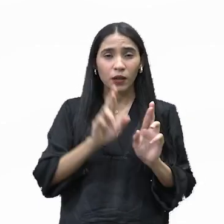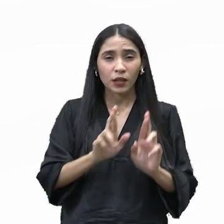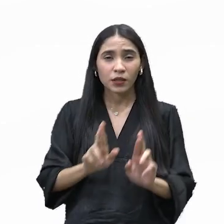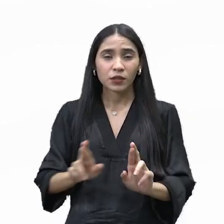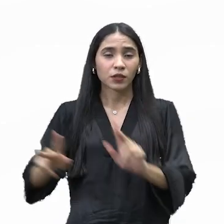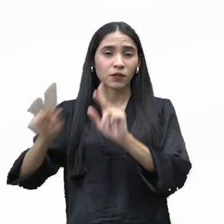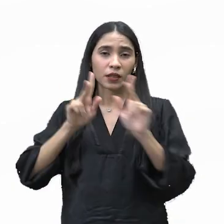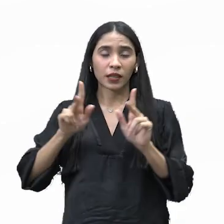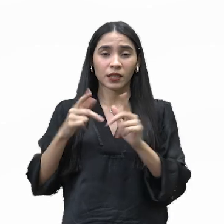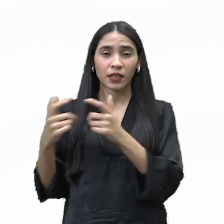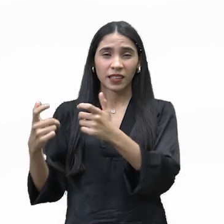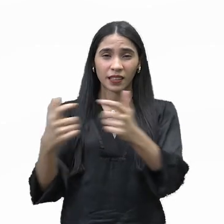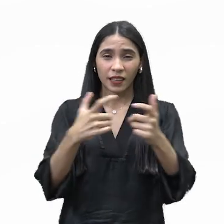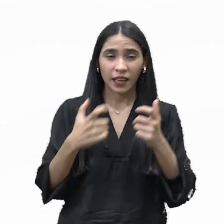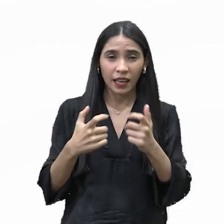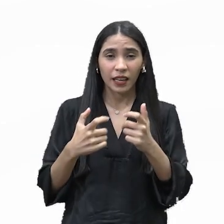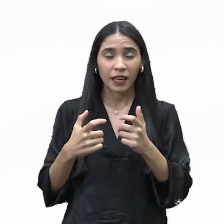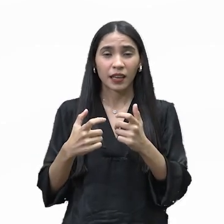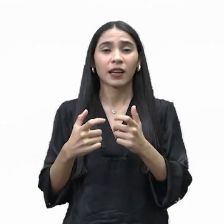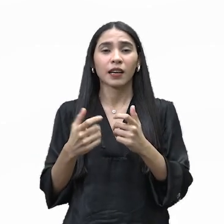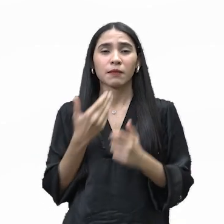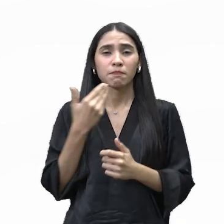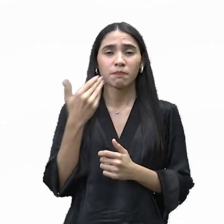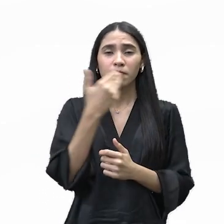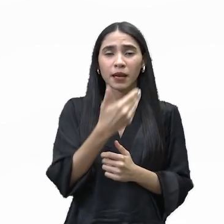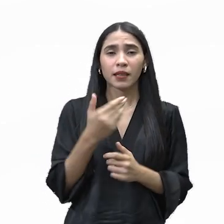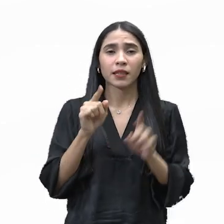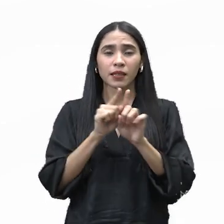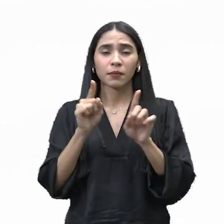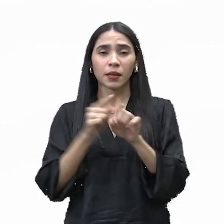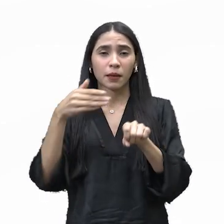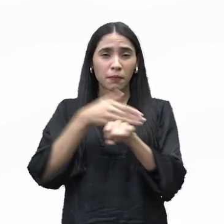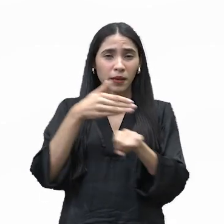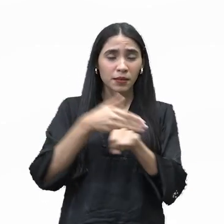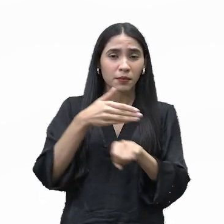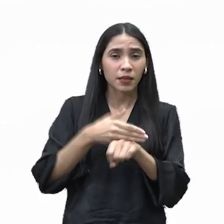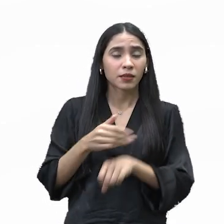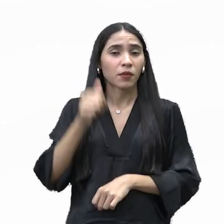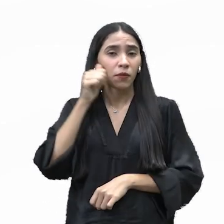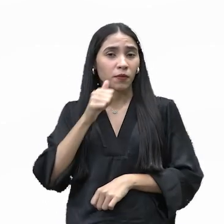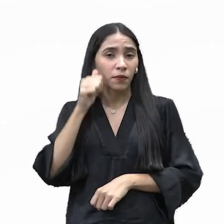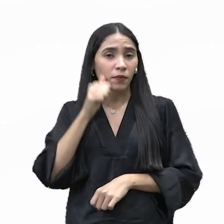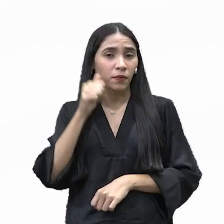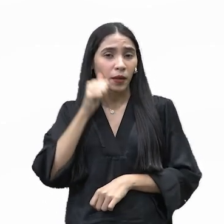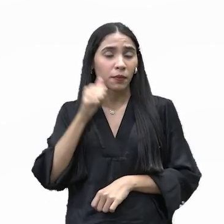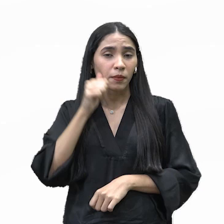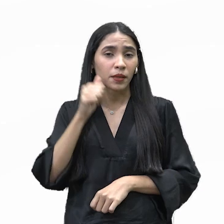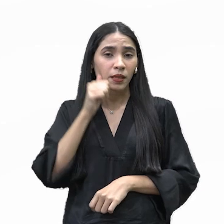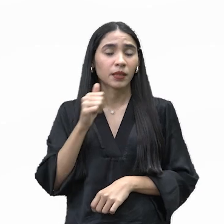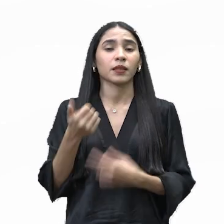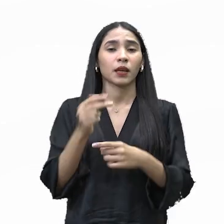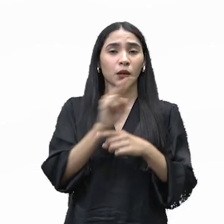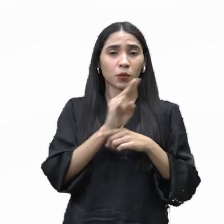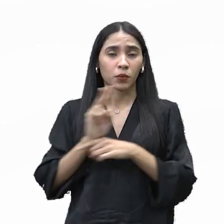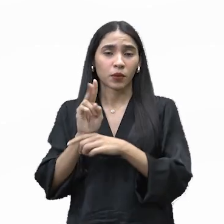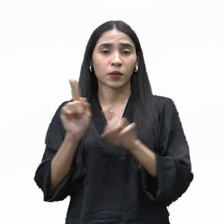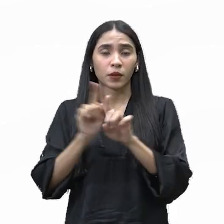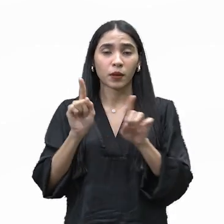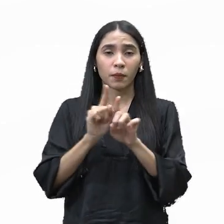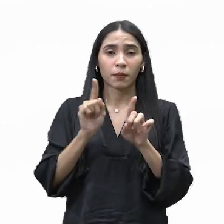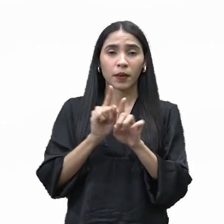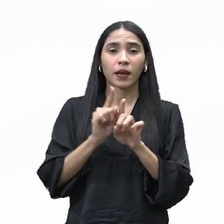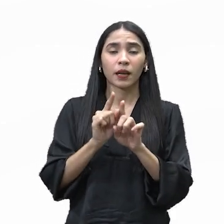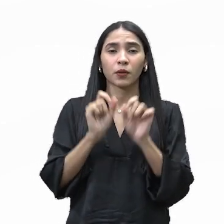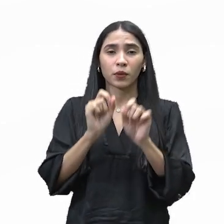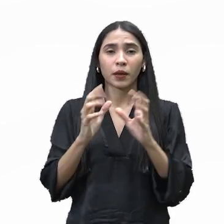diferentes por guerras e clama pela participação feminina na prevenção e